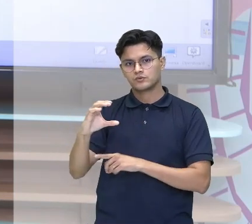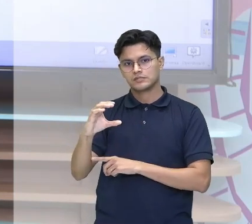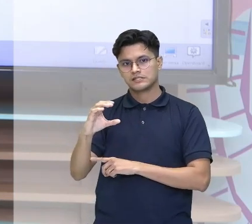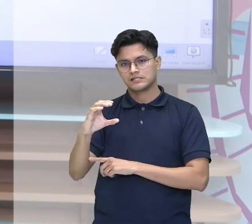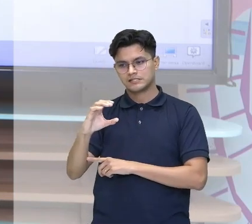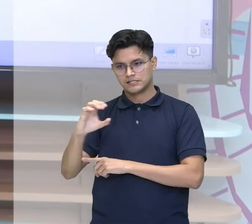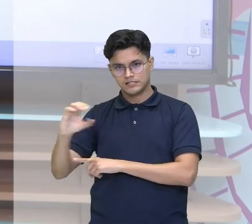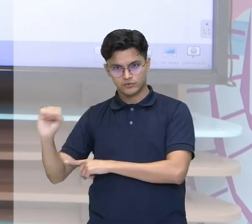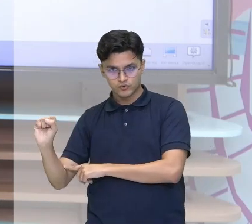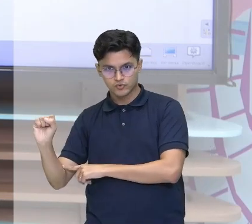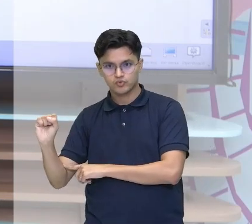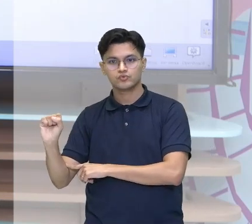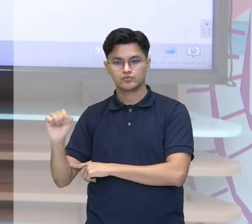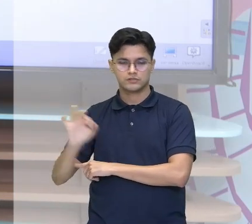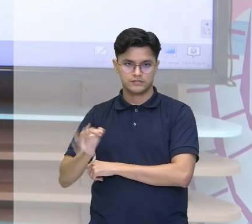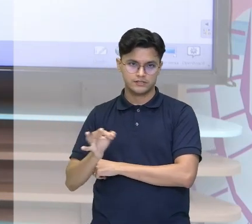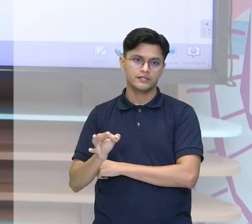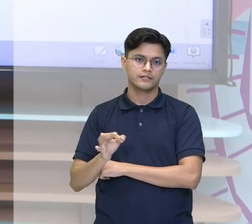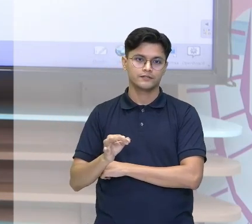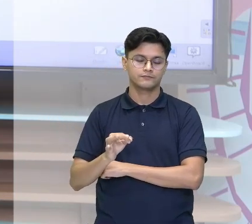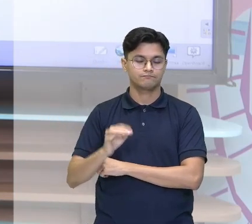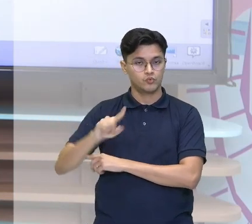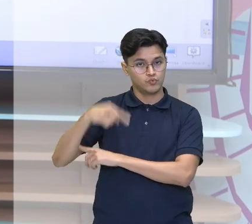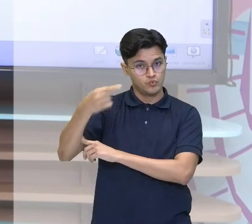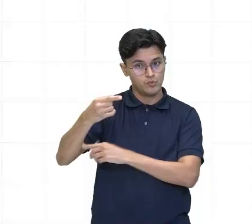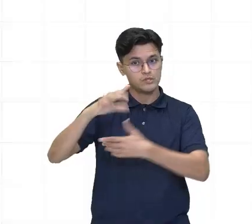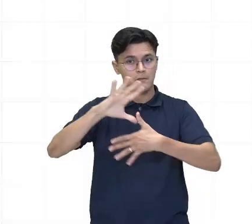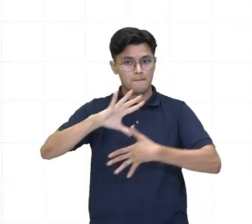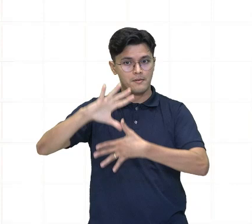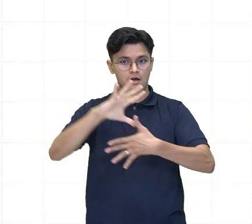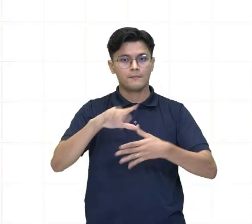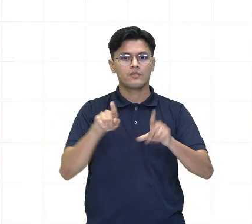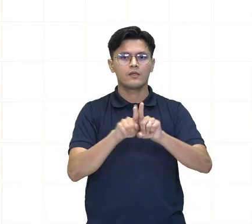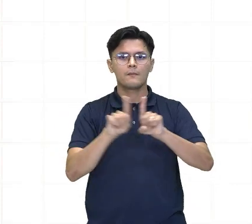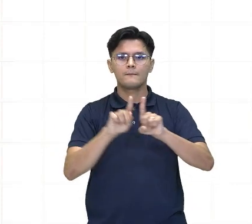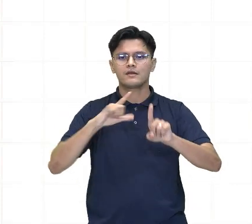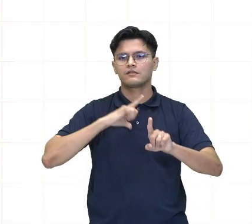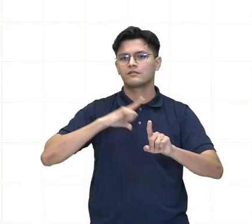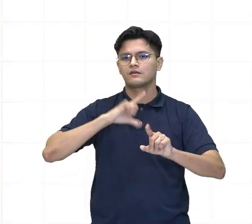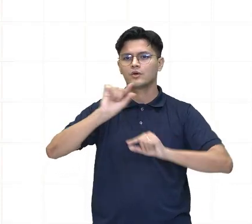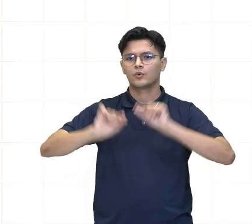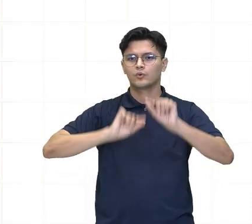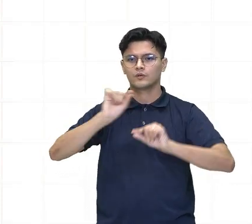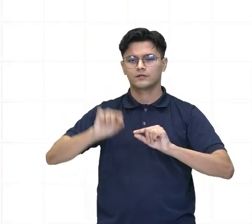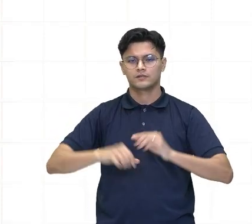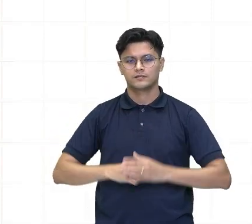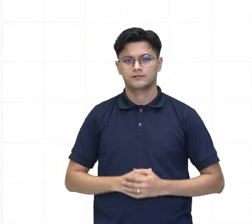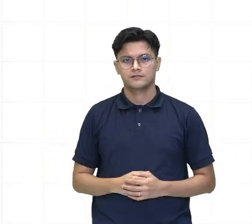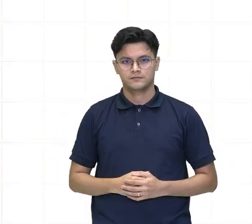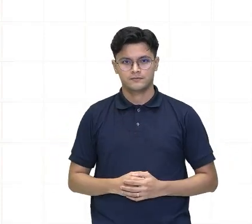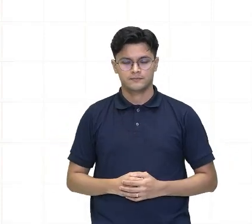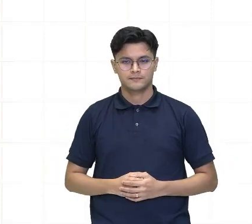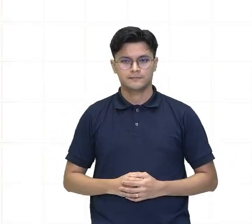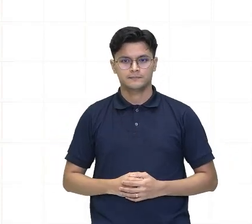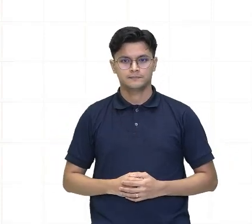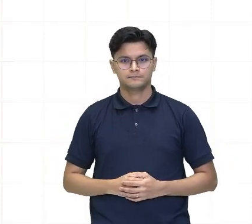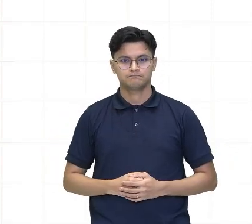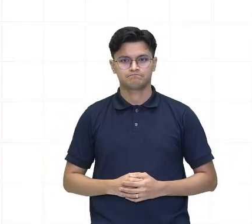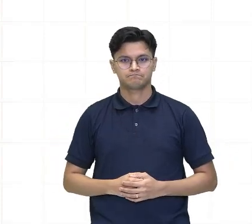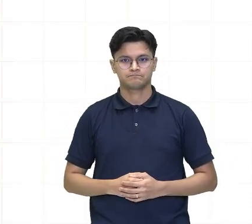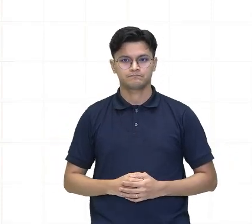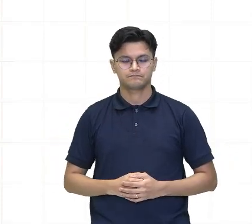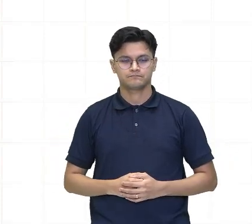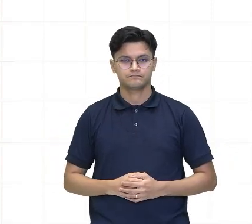colocar. No próximo mapa, nós temos aí também essa concentração, né? Além dessa logística